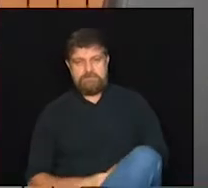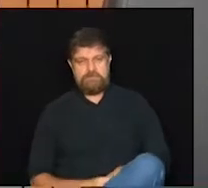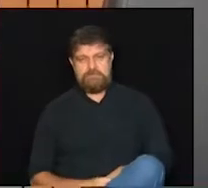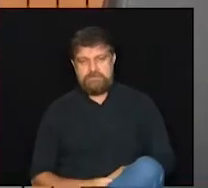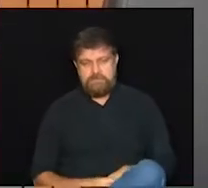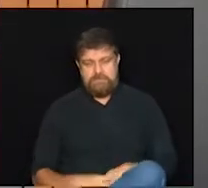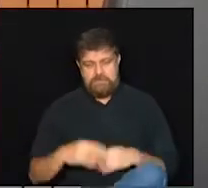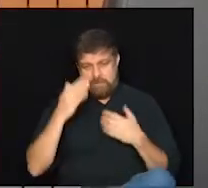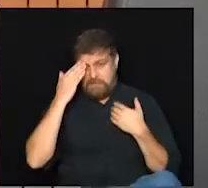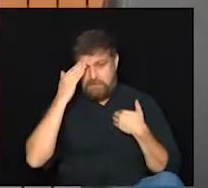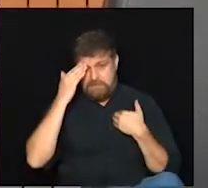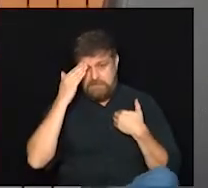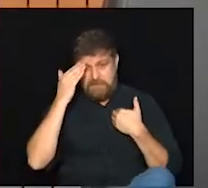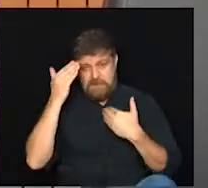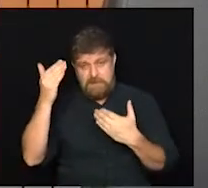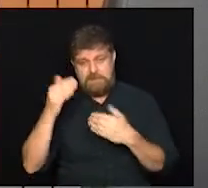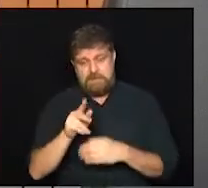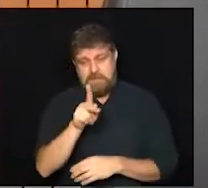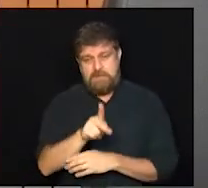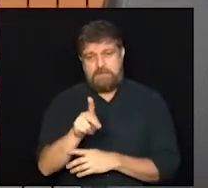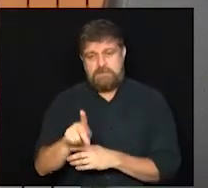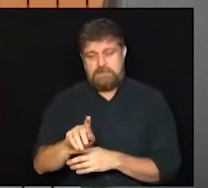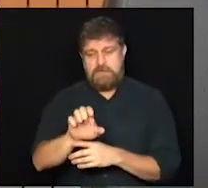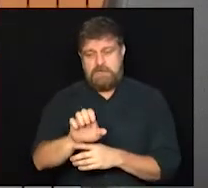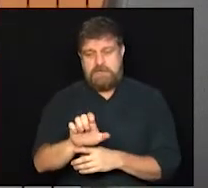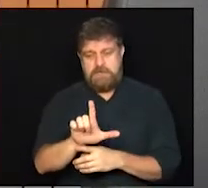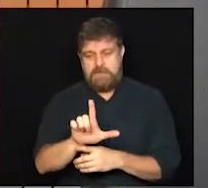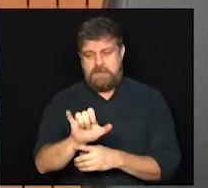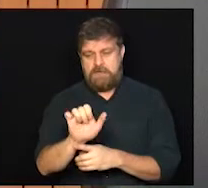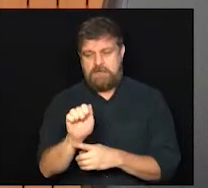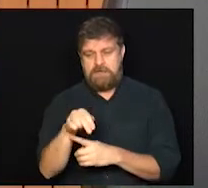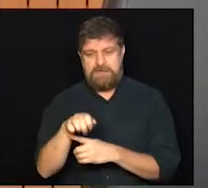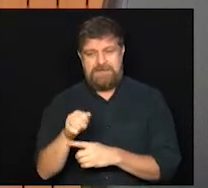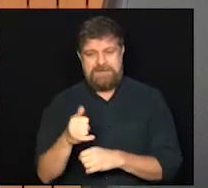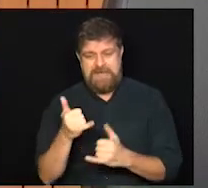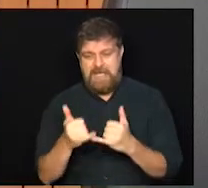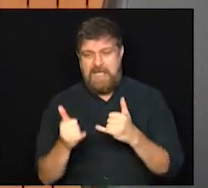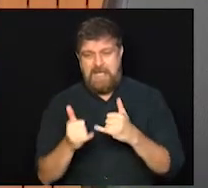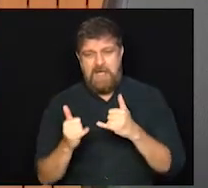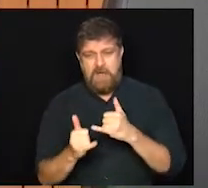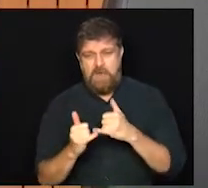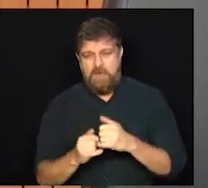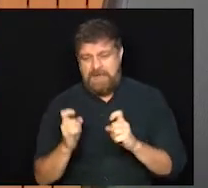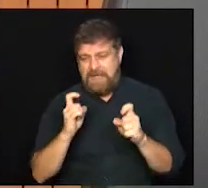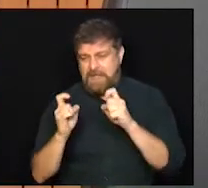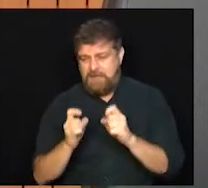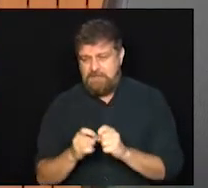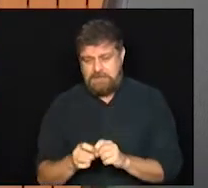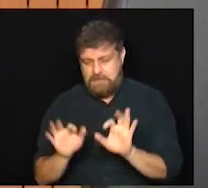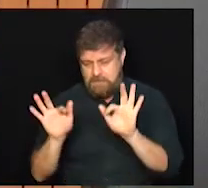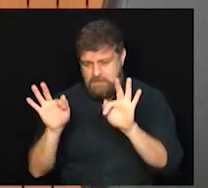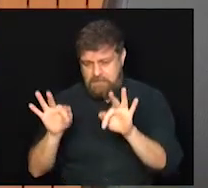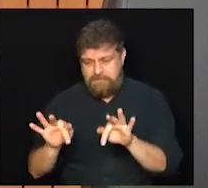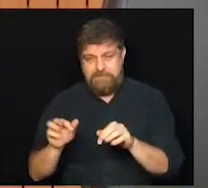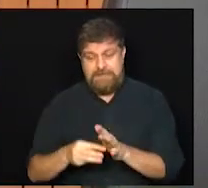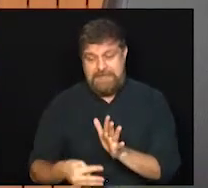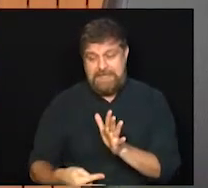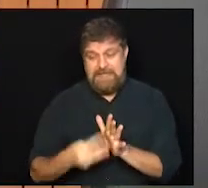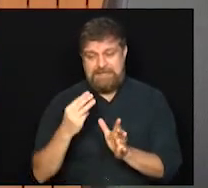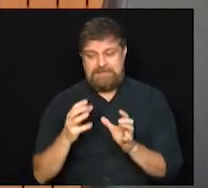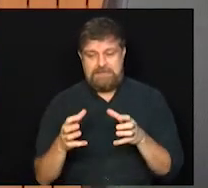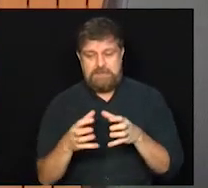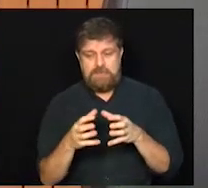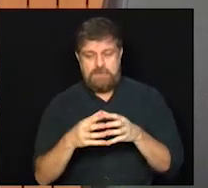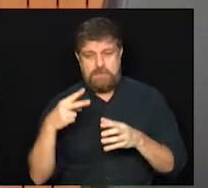Agradeço, professora Eliana, mais uma vez. Estamos já quase chegando no final da nossa reunião. É a terceira reunião, né, da comissão para estudar